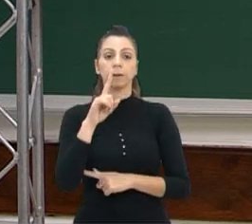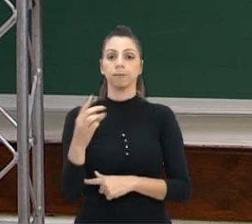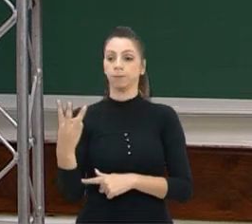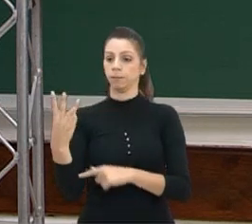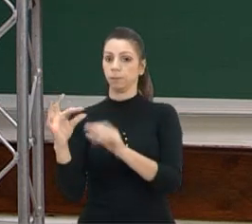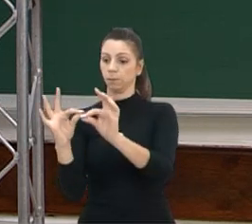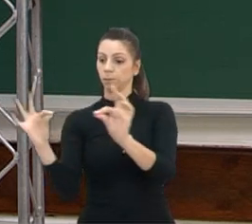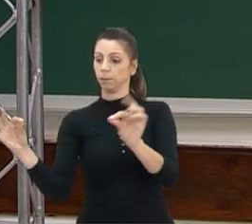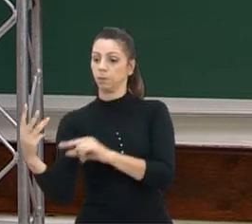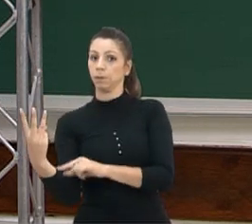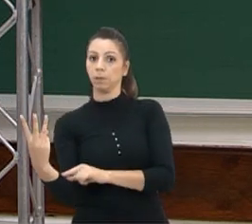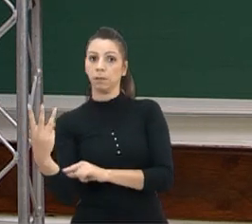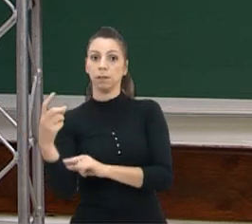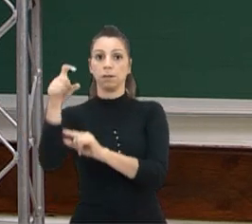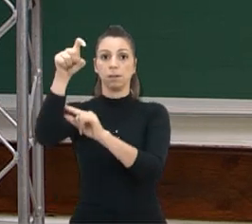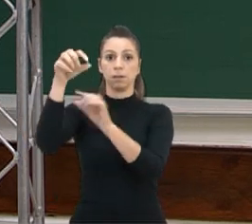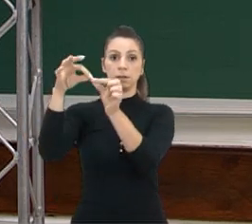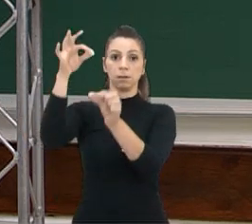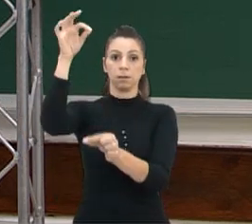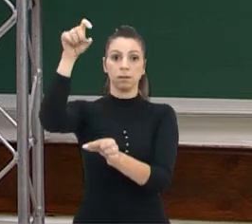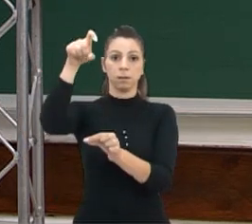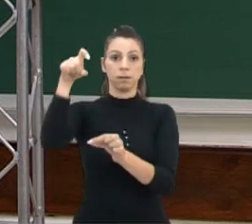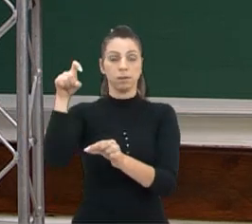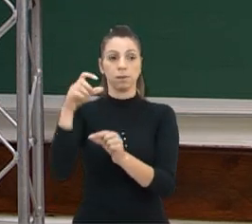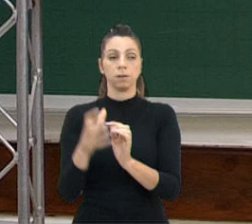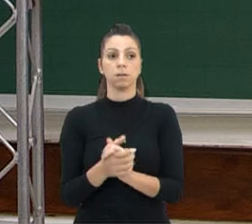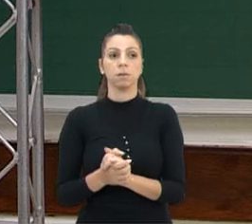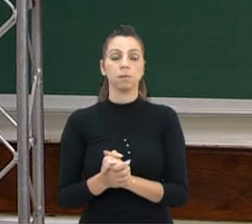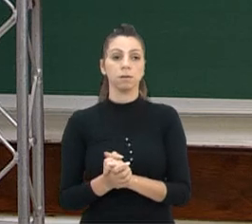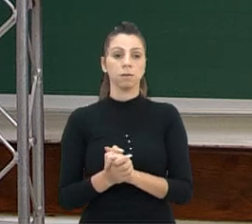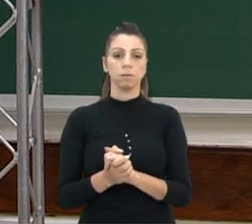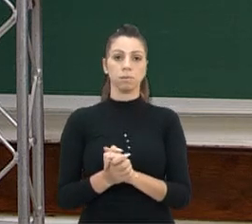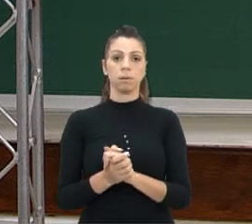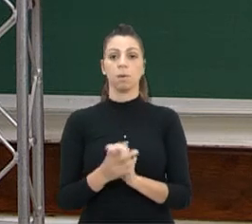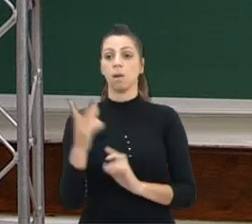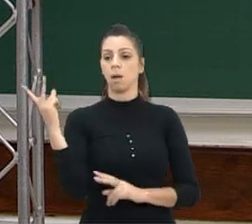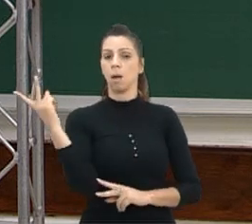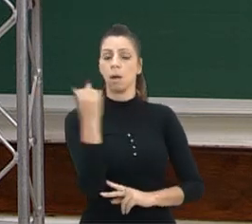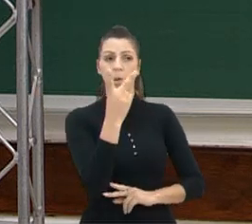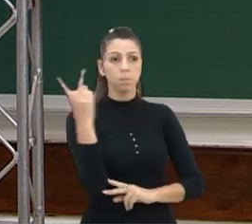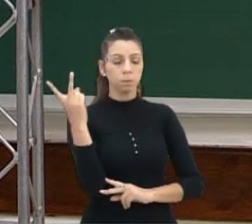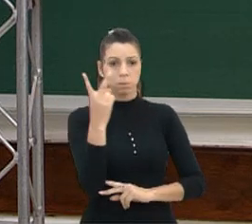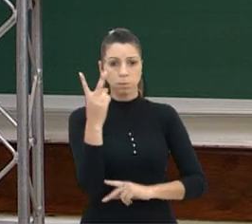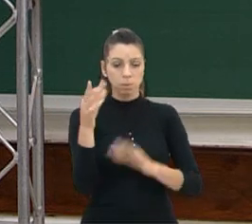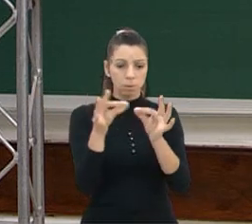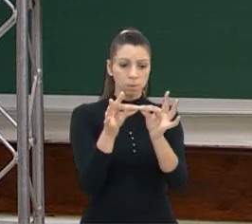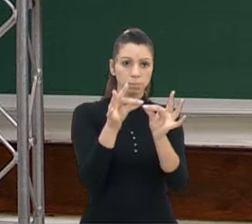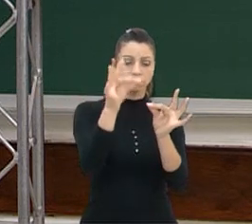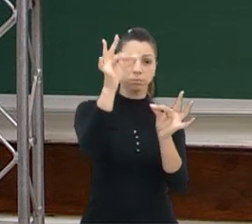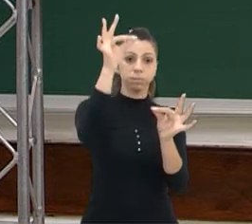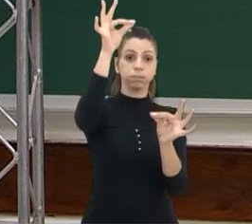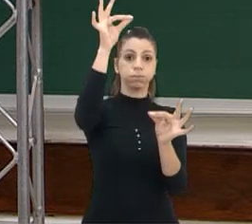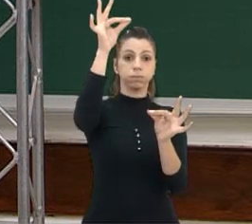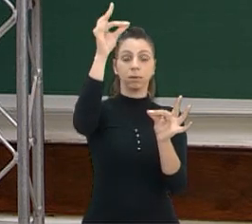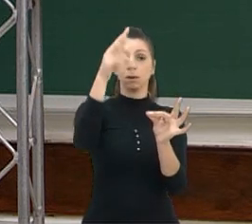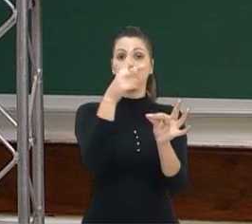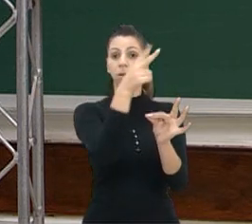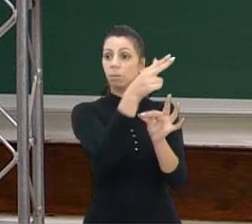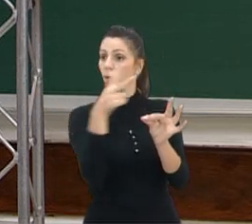x. E daí, repare o seguinte, essas duas figuras têm exatamente a mesma altura, eu posso juntar essas